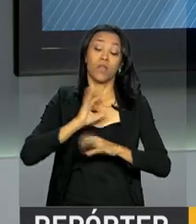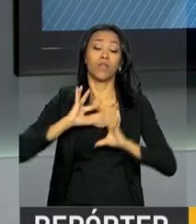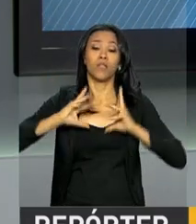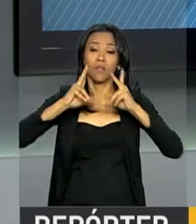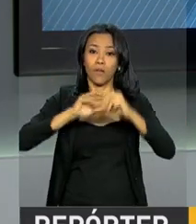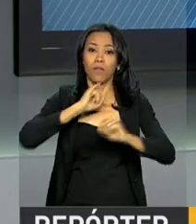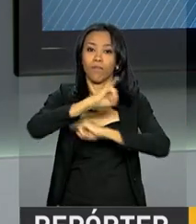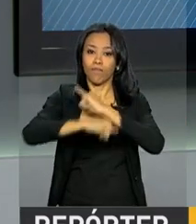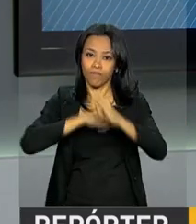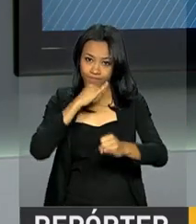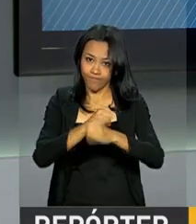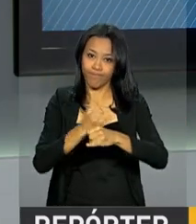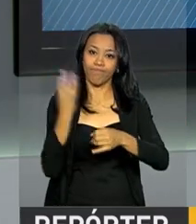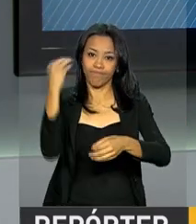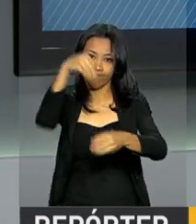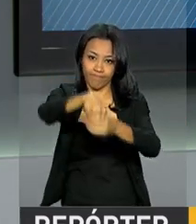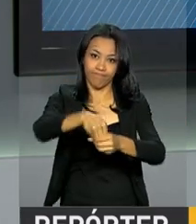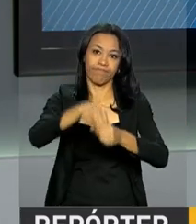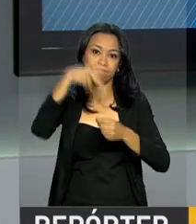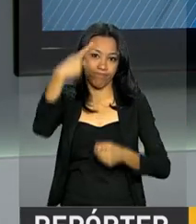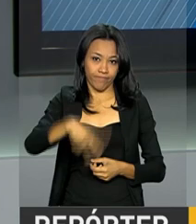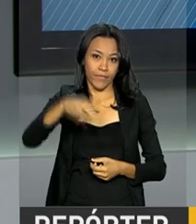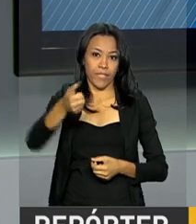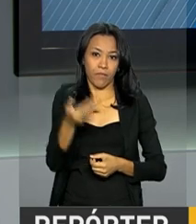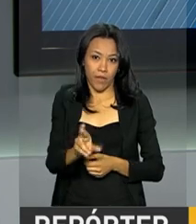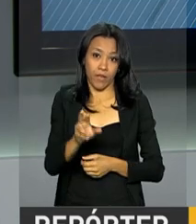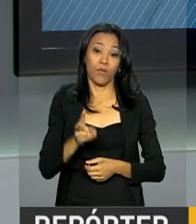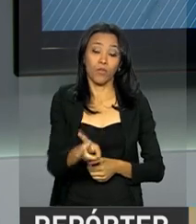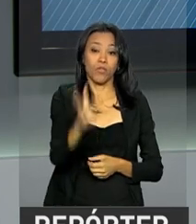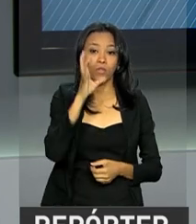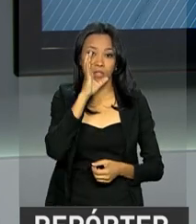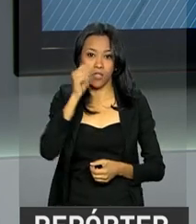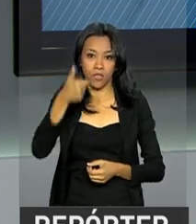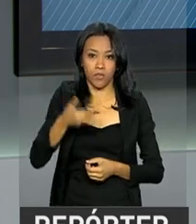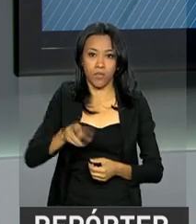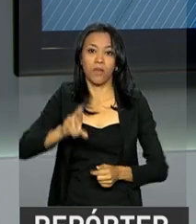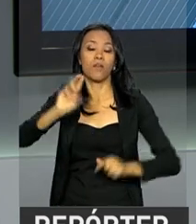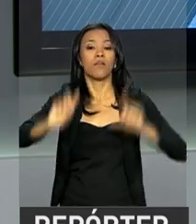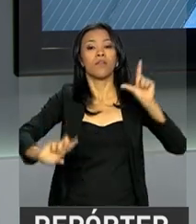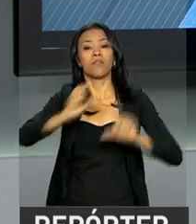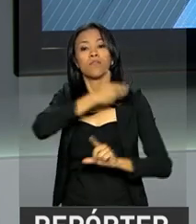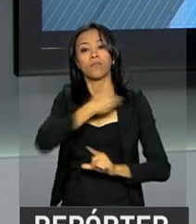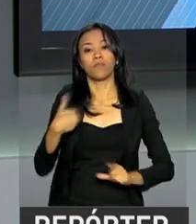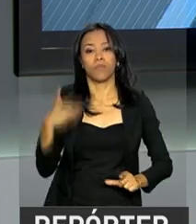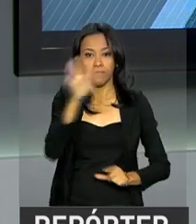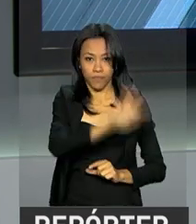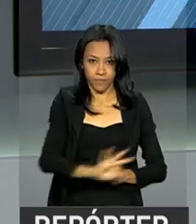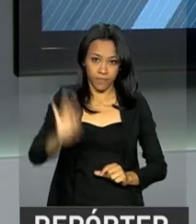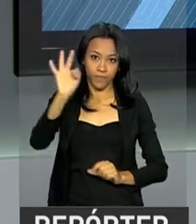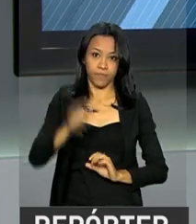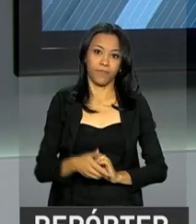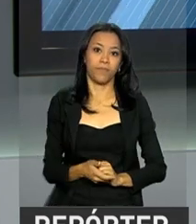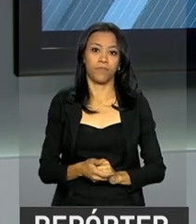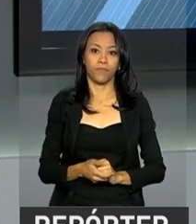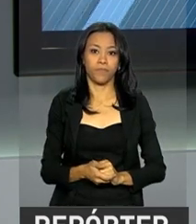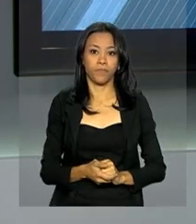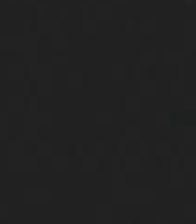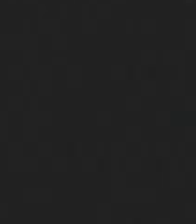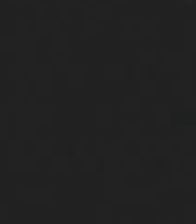toda a programação também está na página da NBR na internet. Continue com a gente na NBR, a TV do Governo Federal.